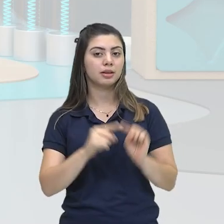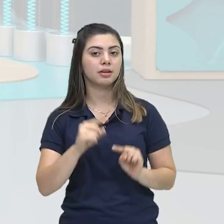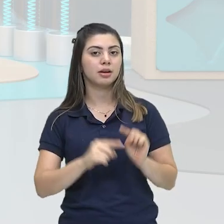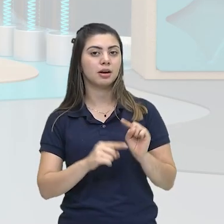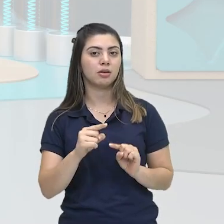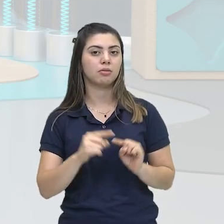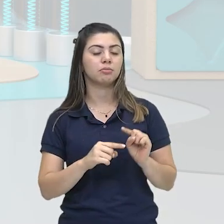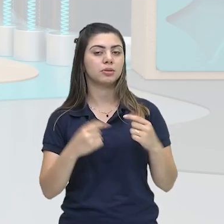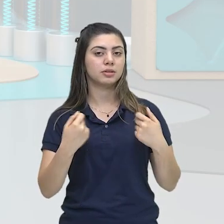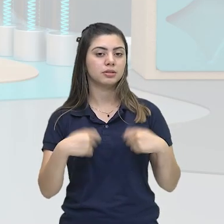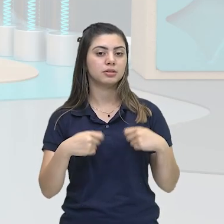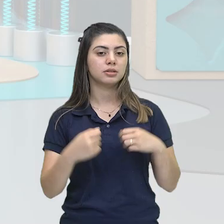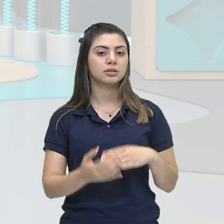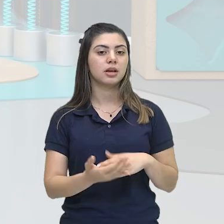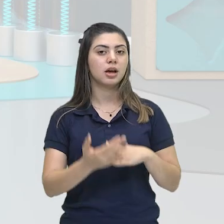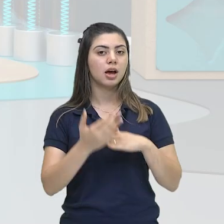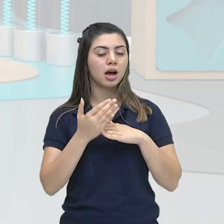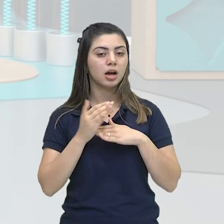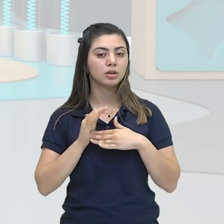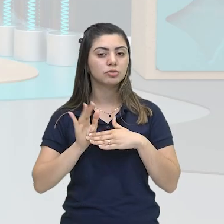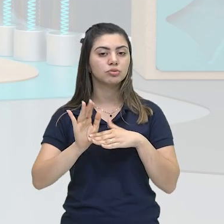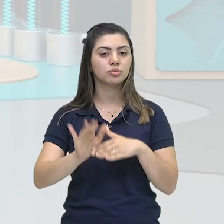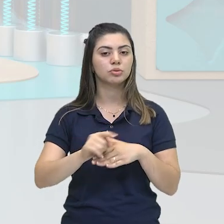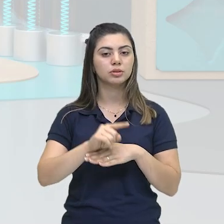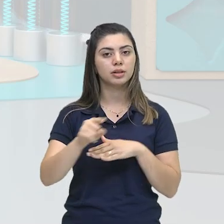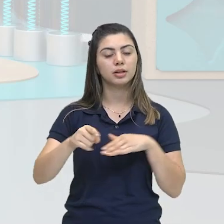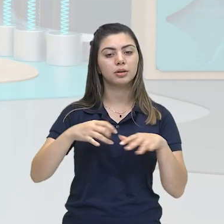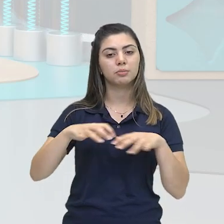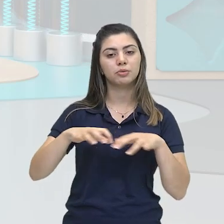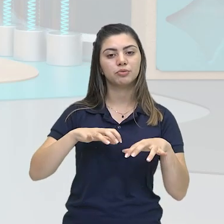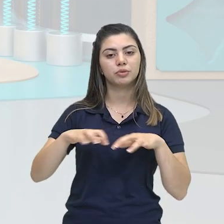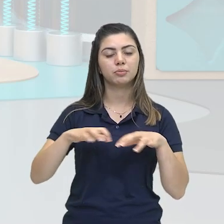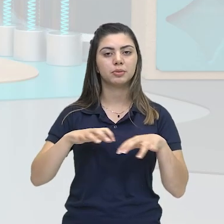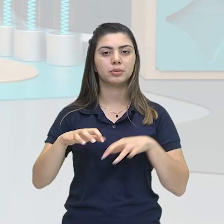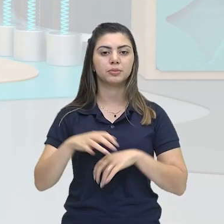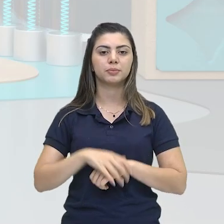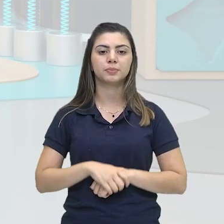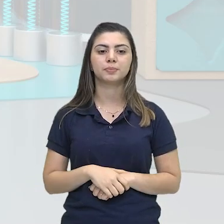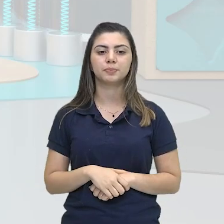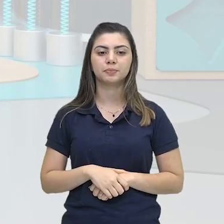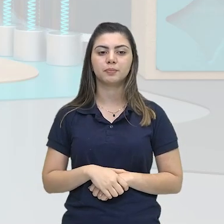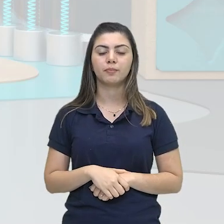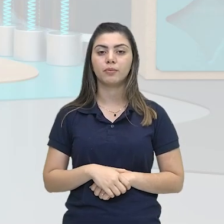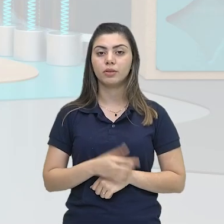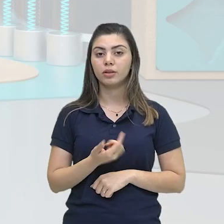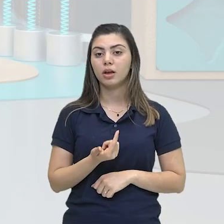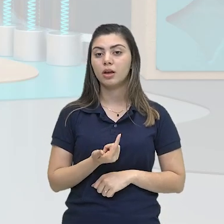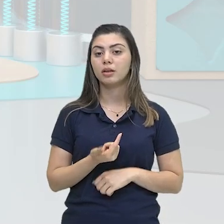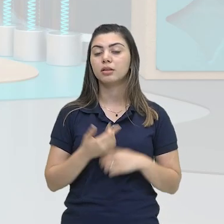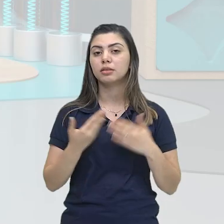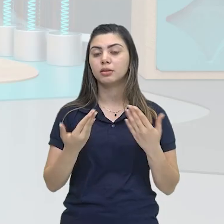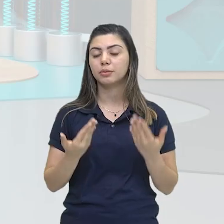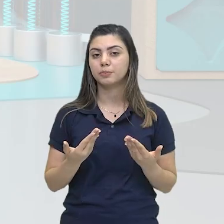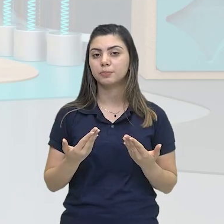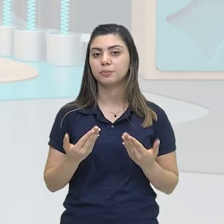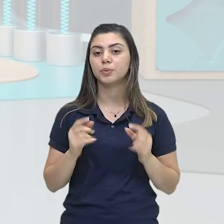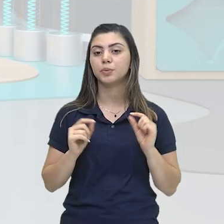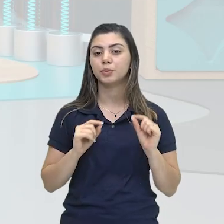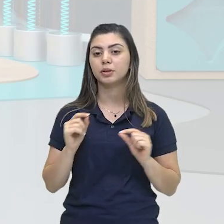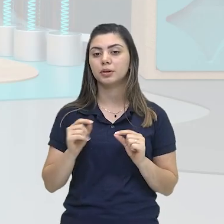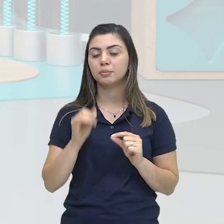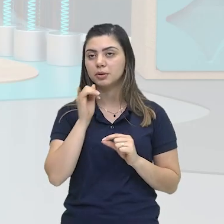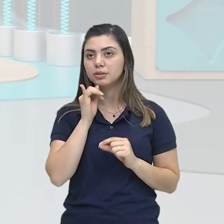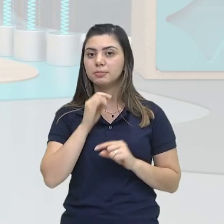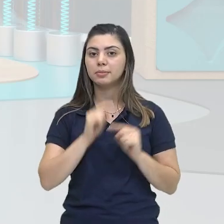para que as nossas ginastas possam fazer aí os seus números, a sua performance. A gente vai contar com a questão